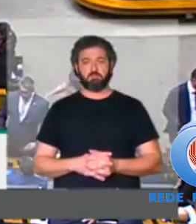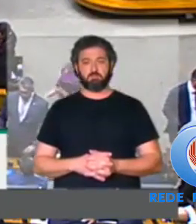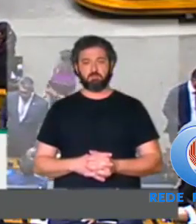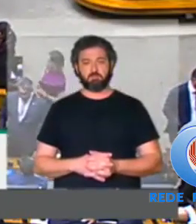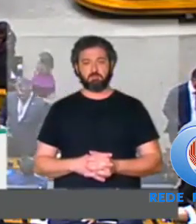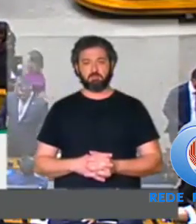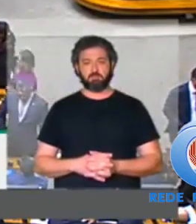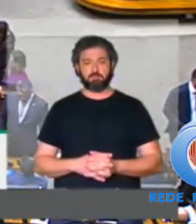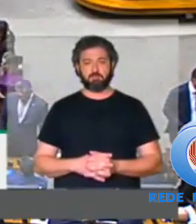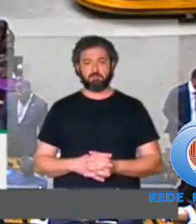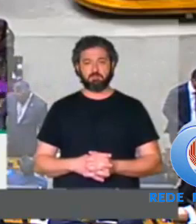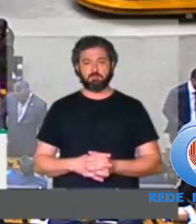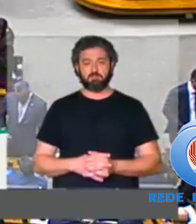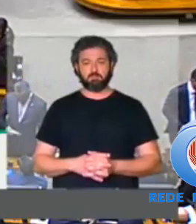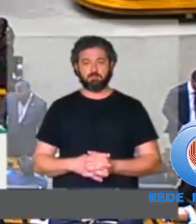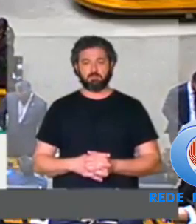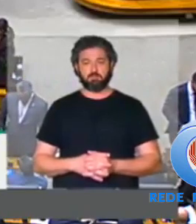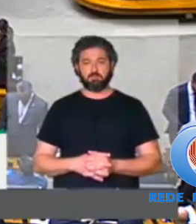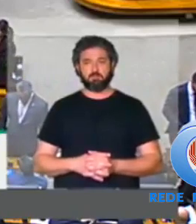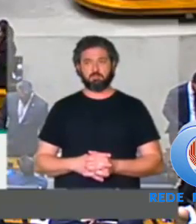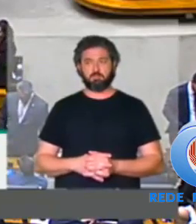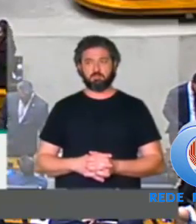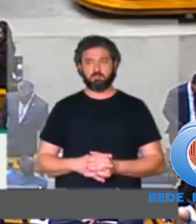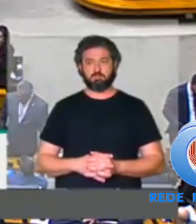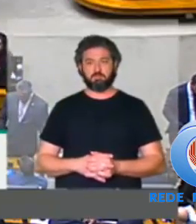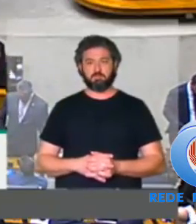Cadê o Jerônimo? Mais